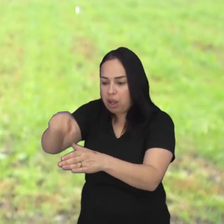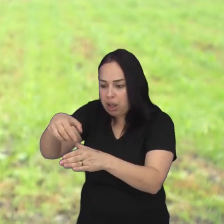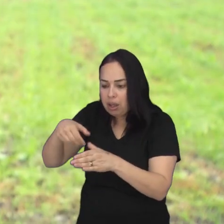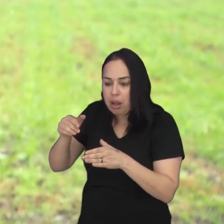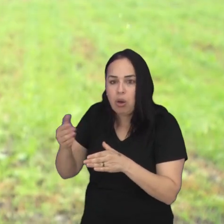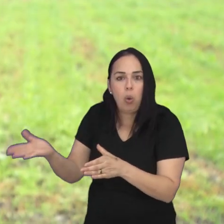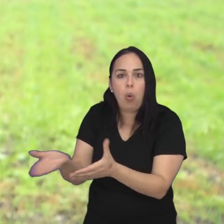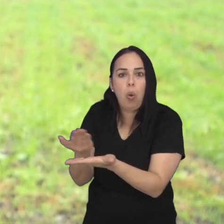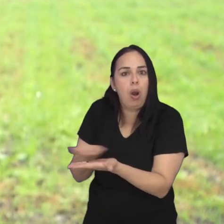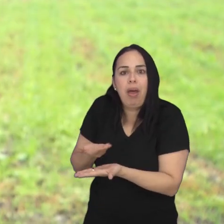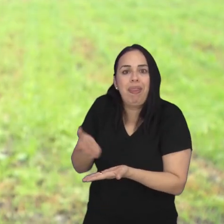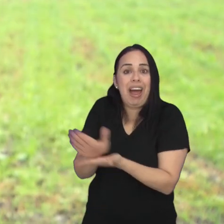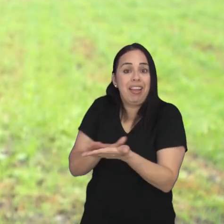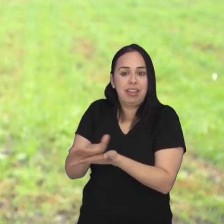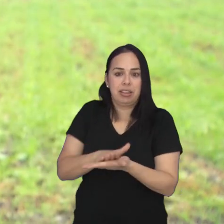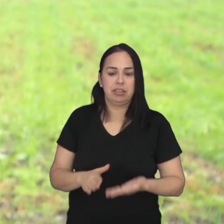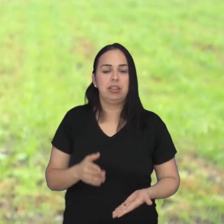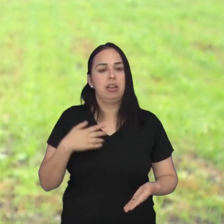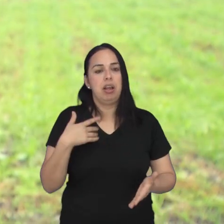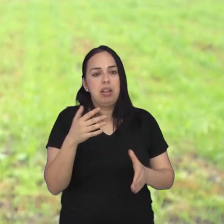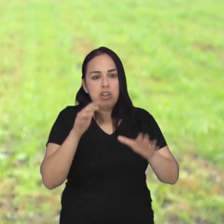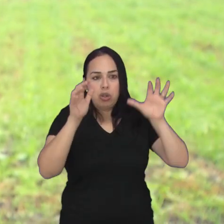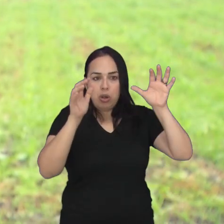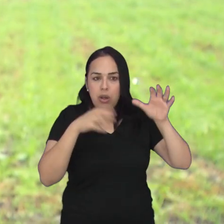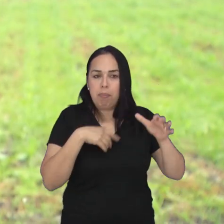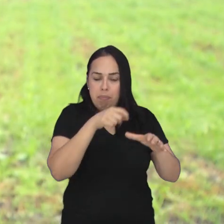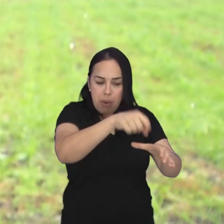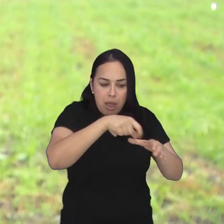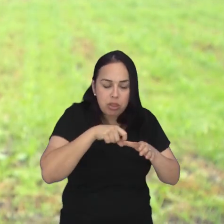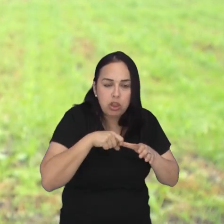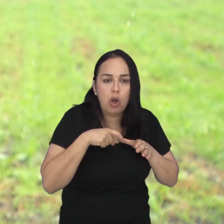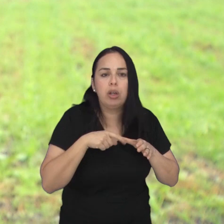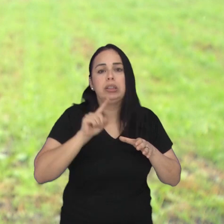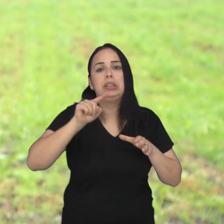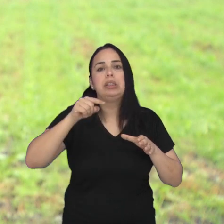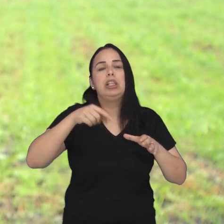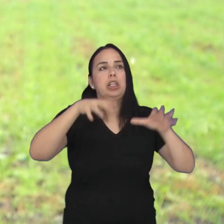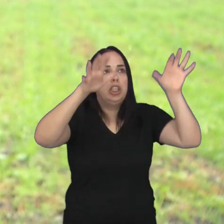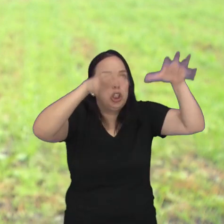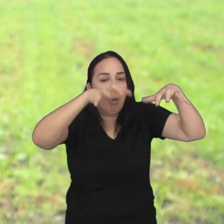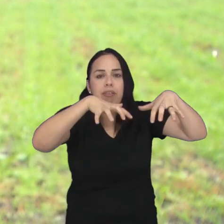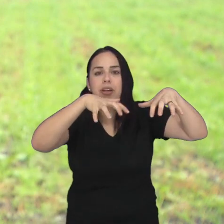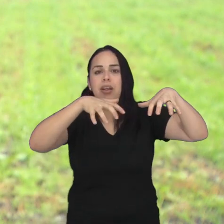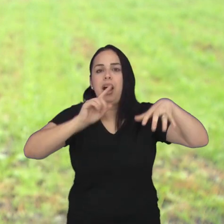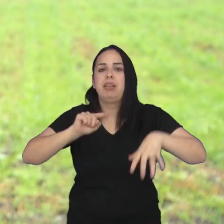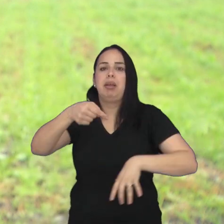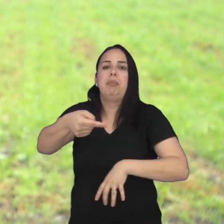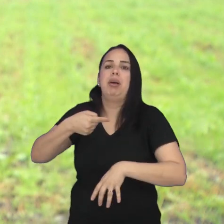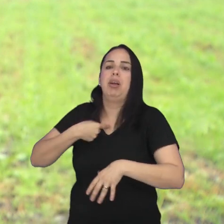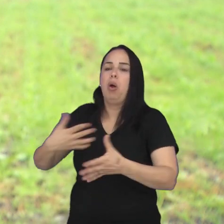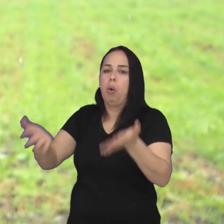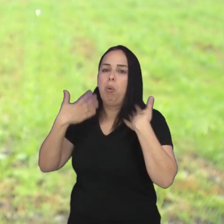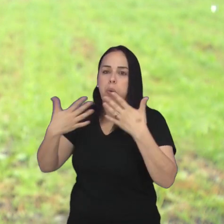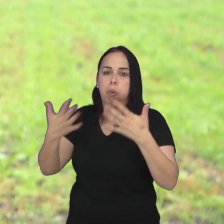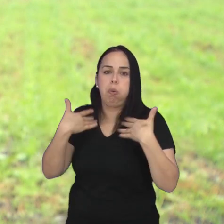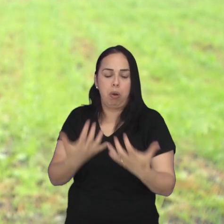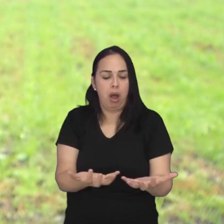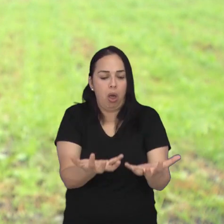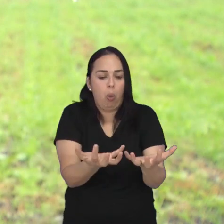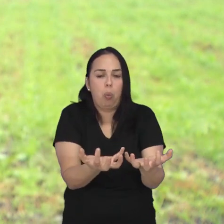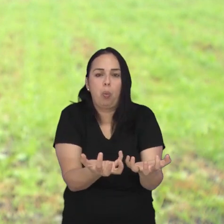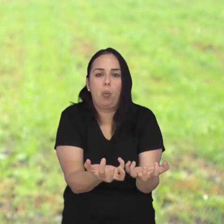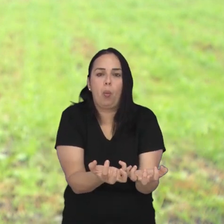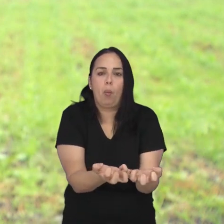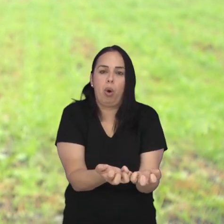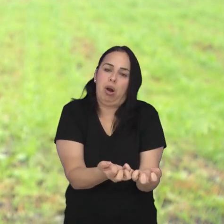ano veio algumas chuvas, a gente plantou e depois veio uma onda de calor muito forte. Como a terra é turfa, ela acabou